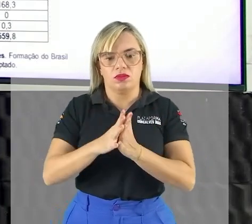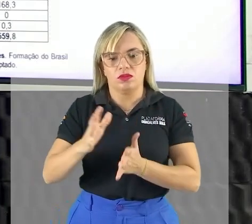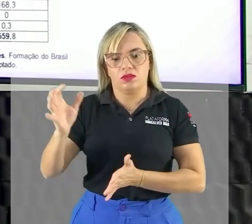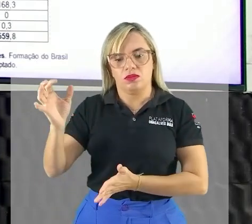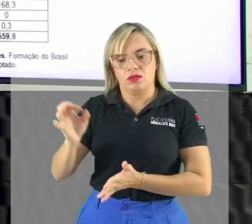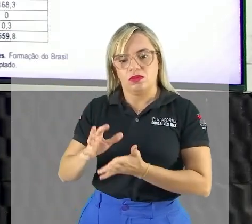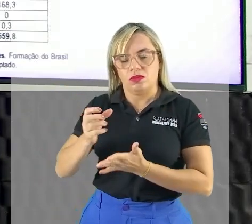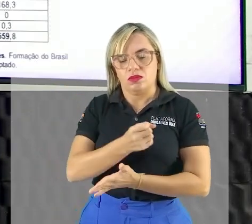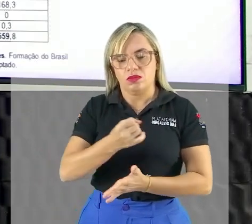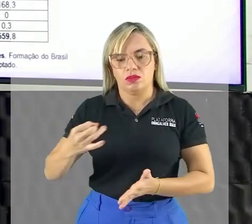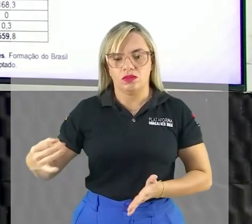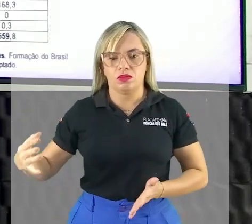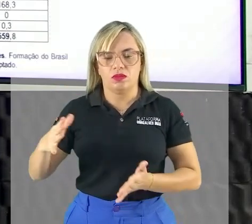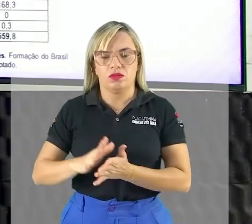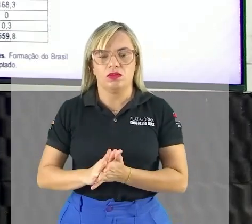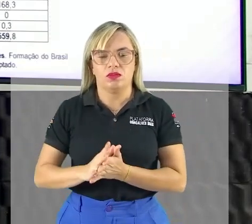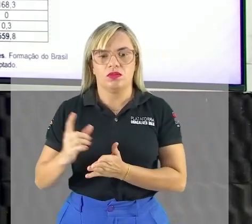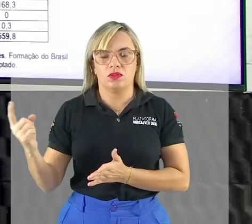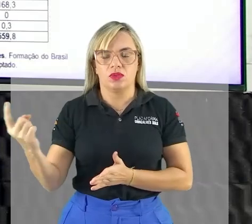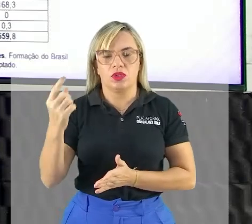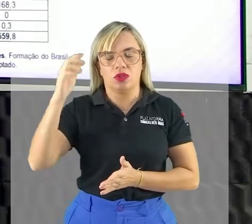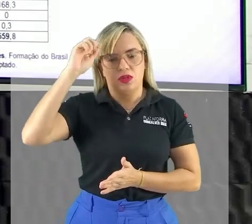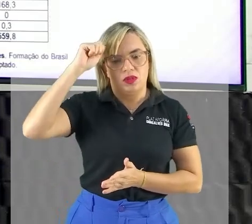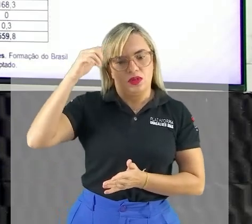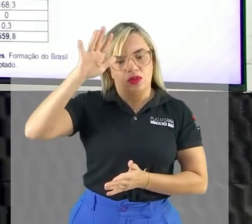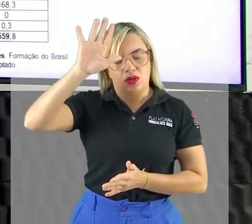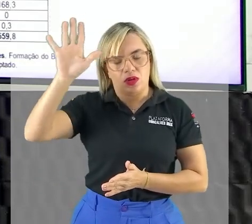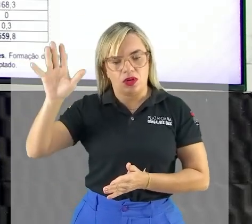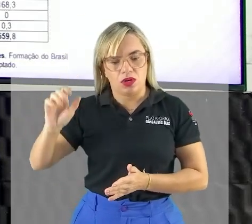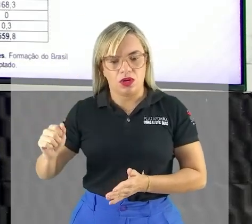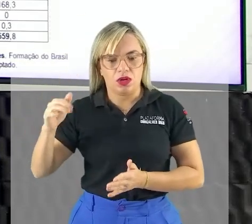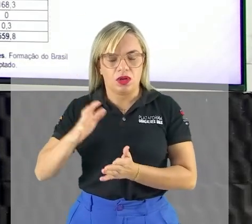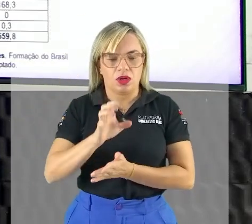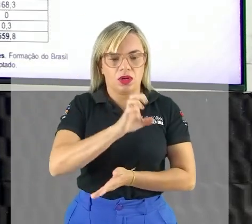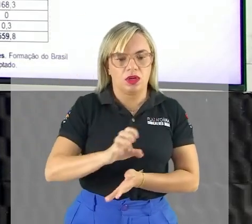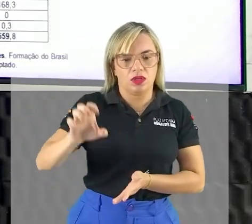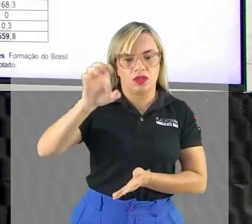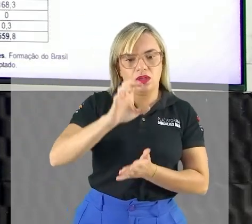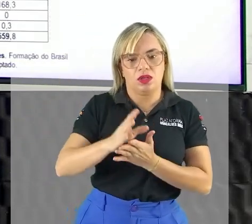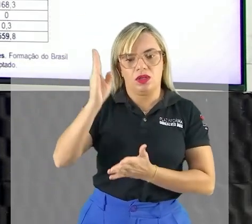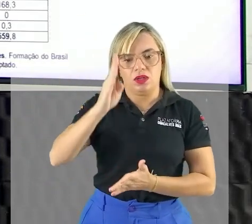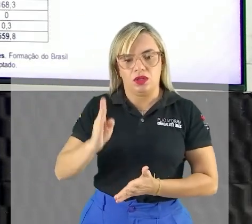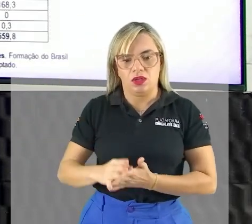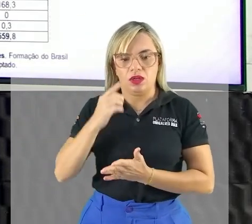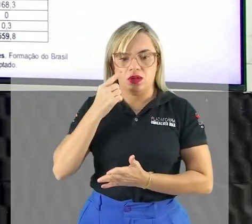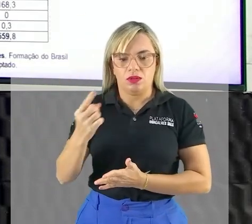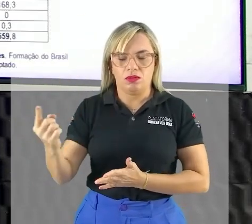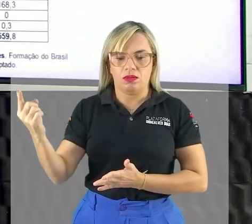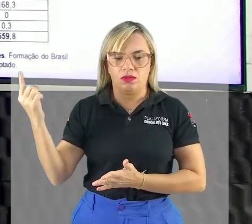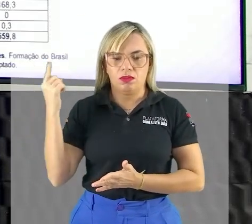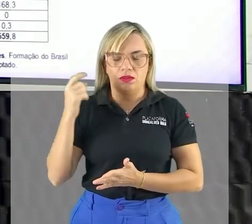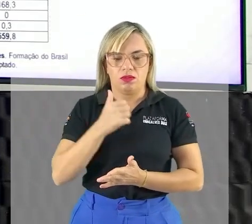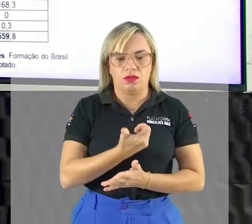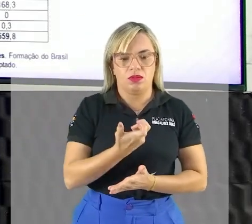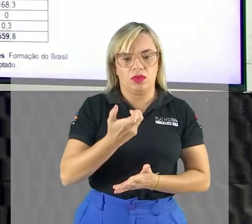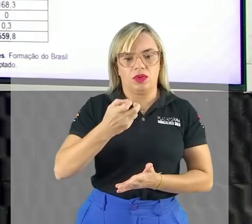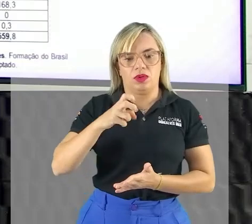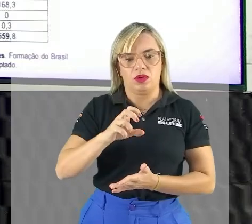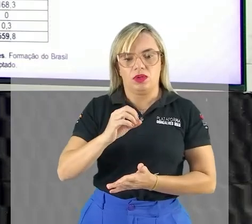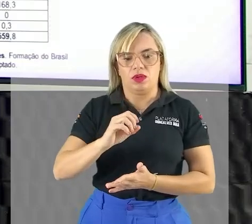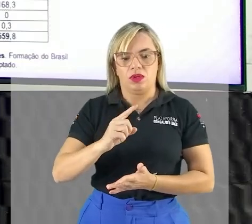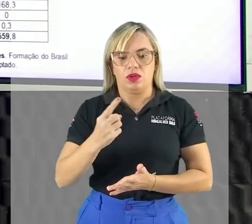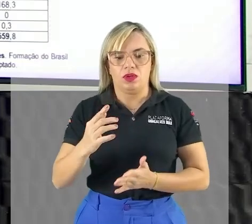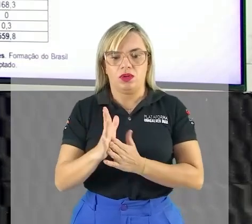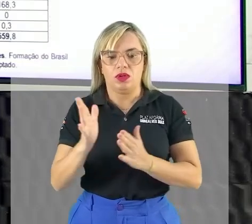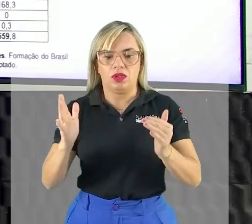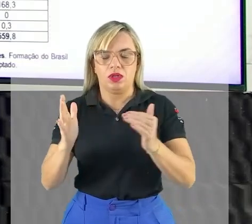Africanos desembarcados em cada região né então você tem no período de 1501 até 1870 né